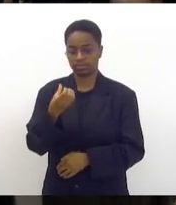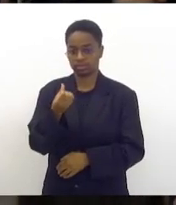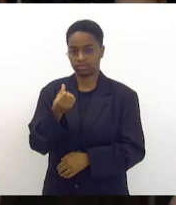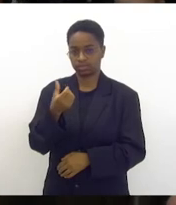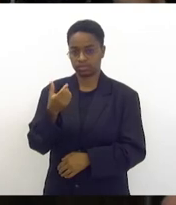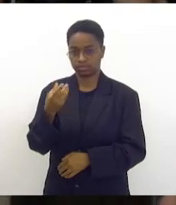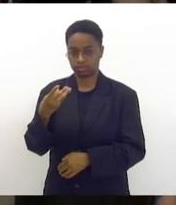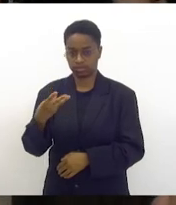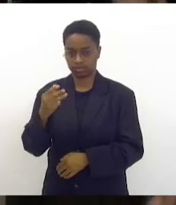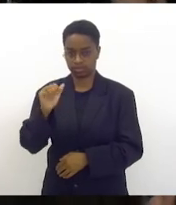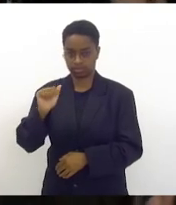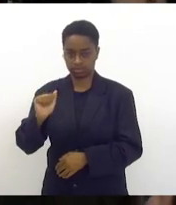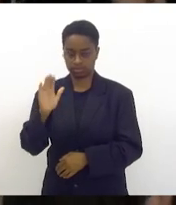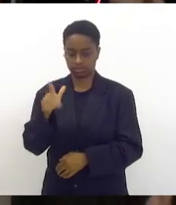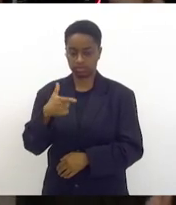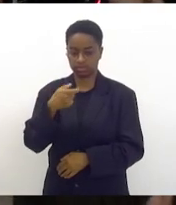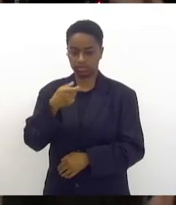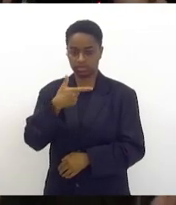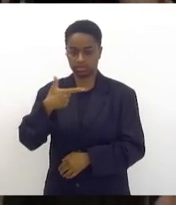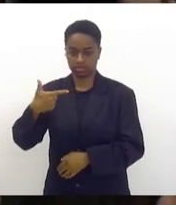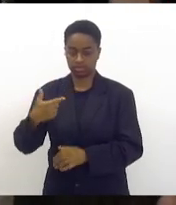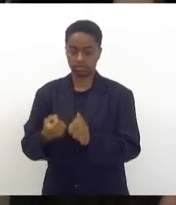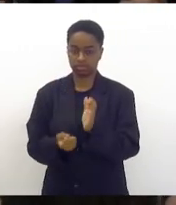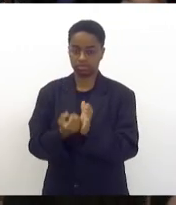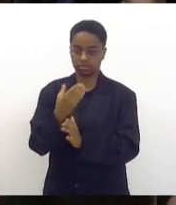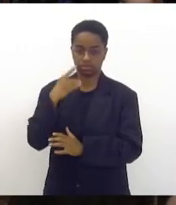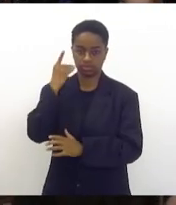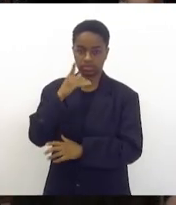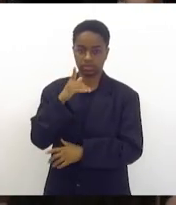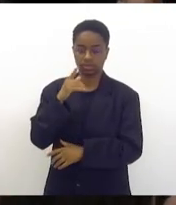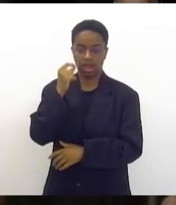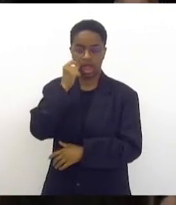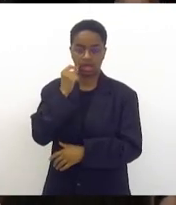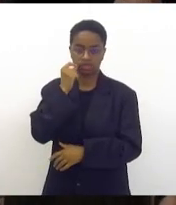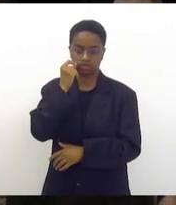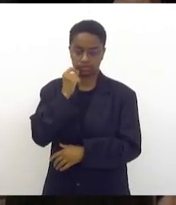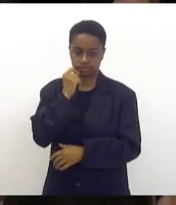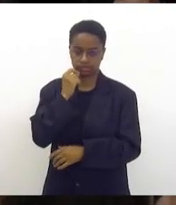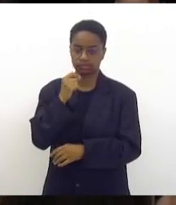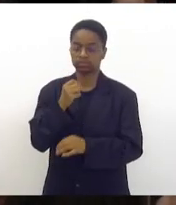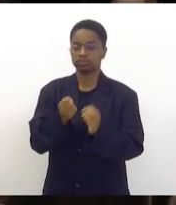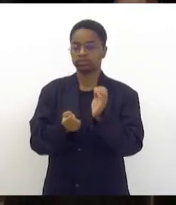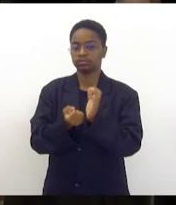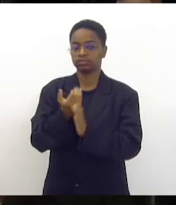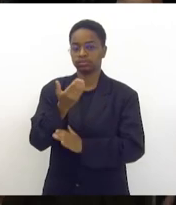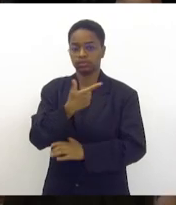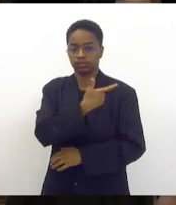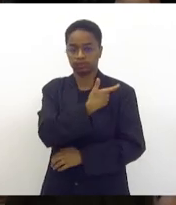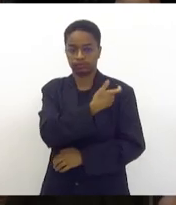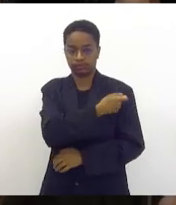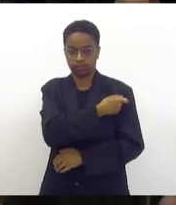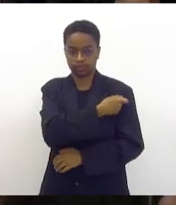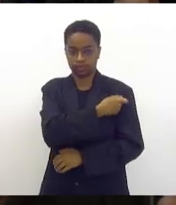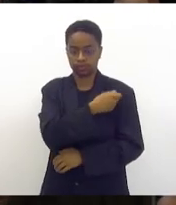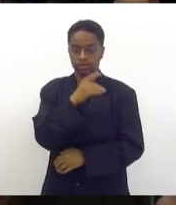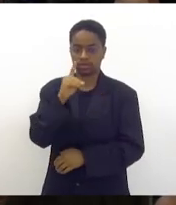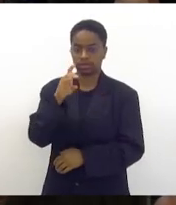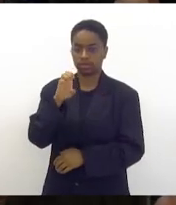6.463-A, de 2022, de autoria do deputado Giovanni Ratinho, que institui a vacinação